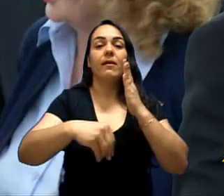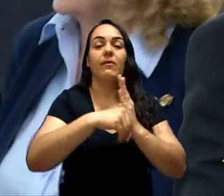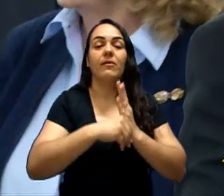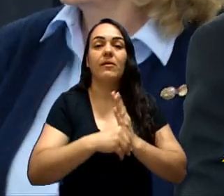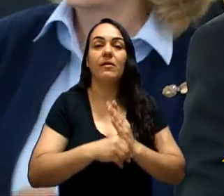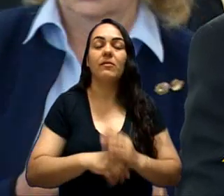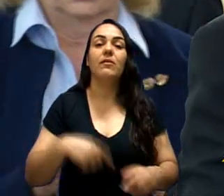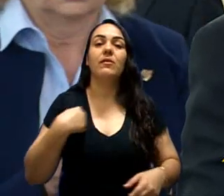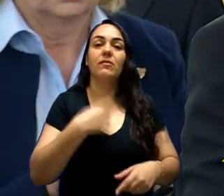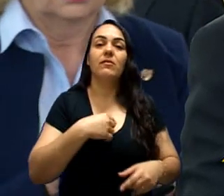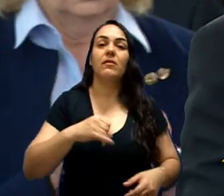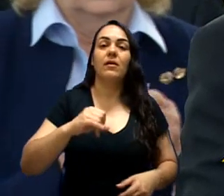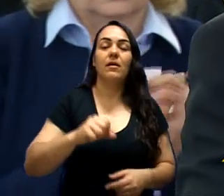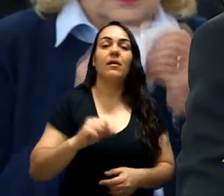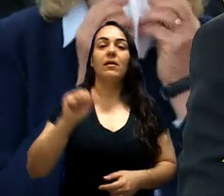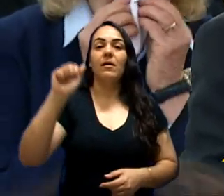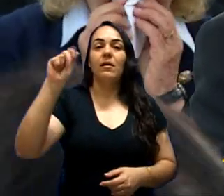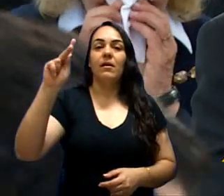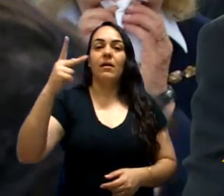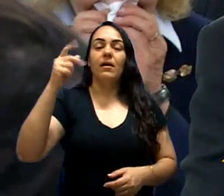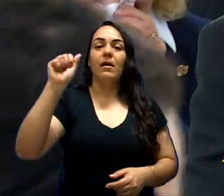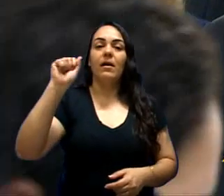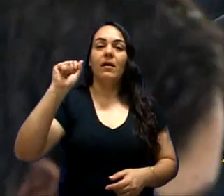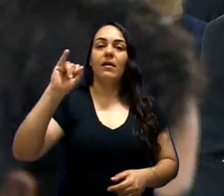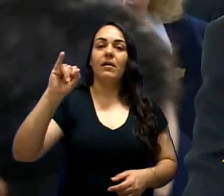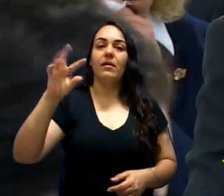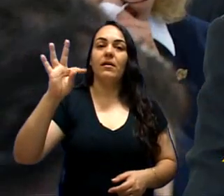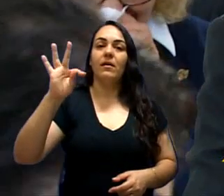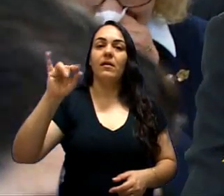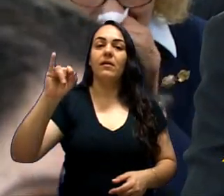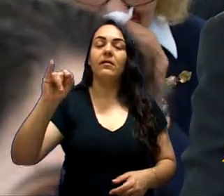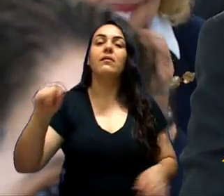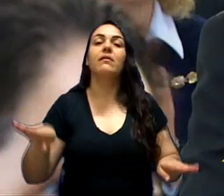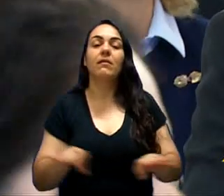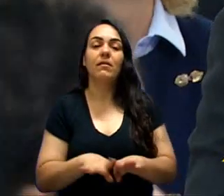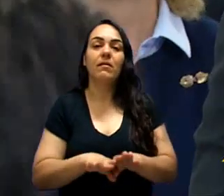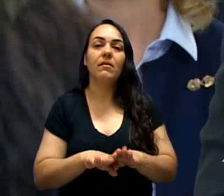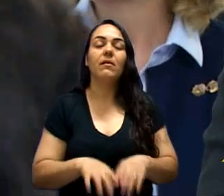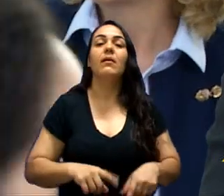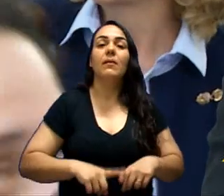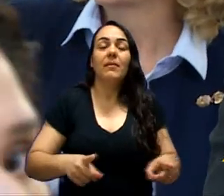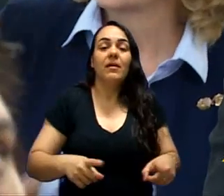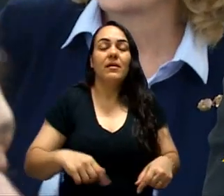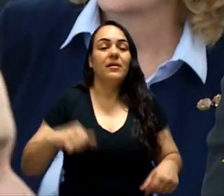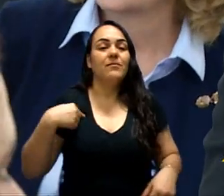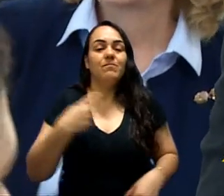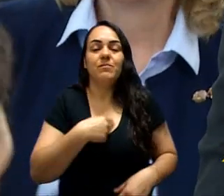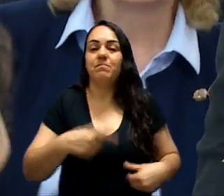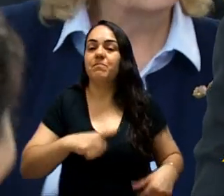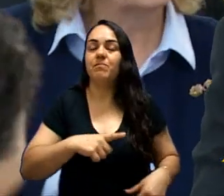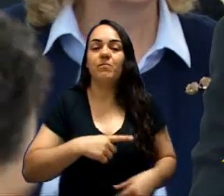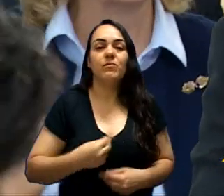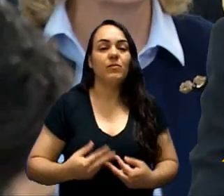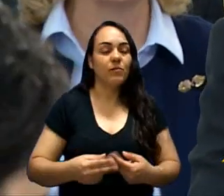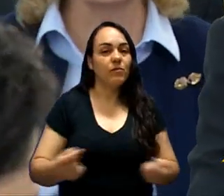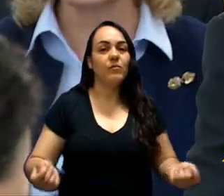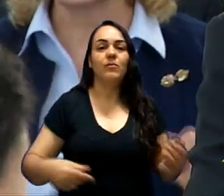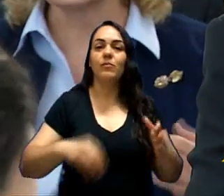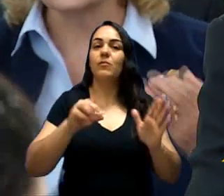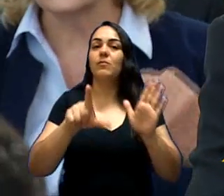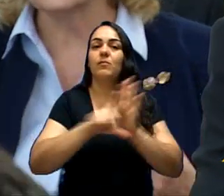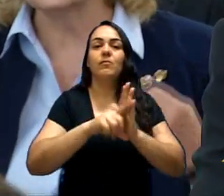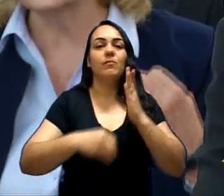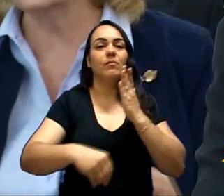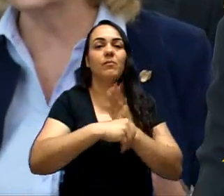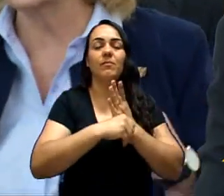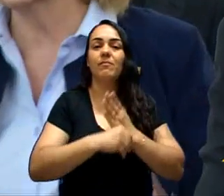questão dos haitianos, lá que é a questão do curso de línguas, vai lá. Mas nós temos emendas importantíssimas, em valores altos, que